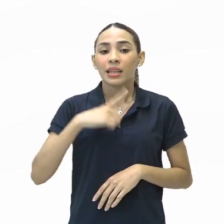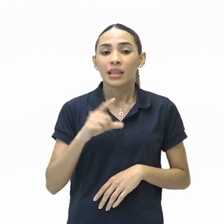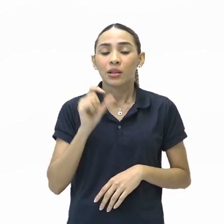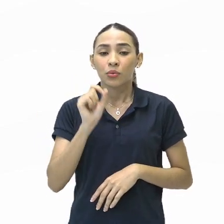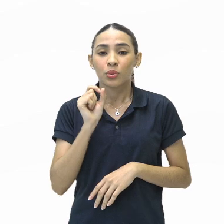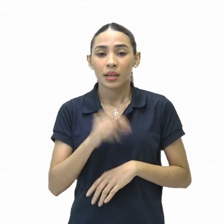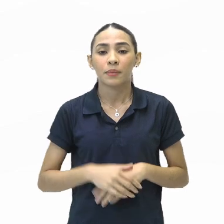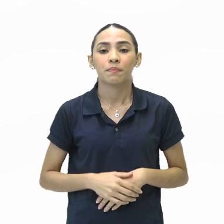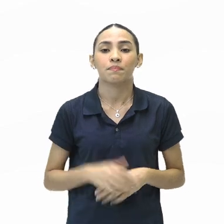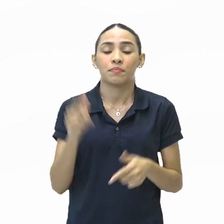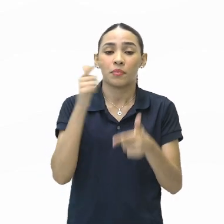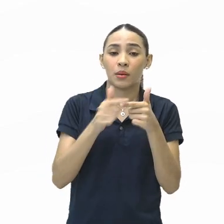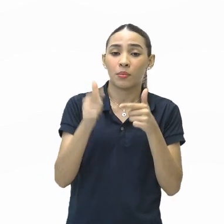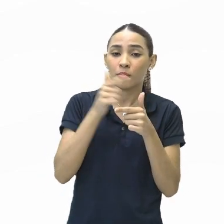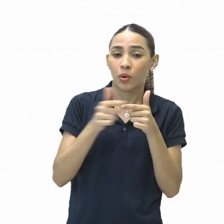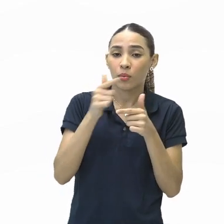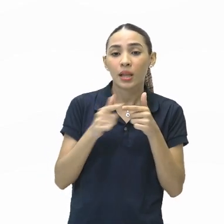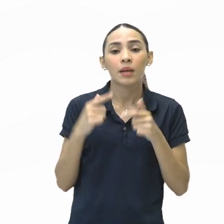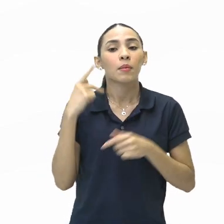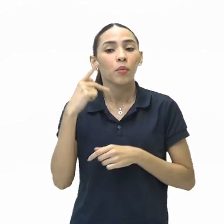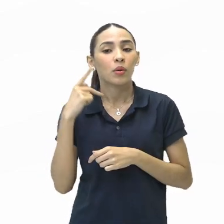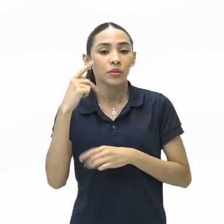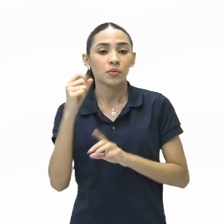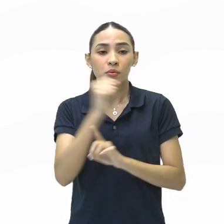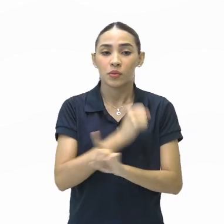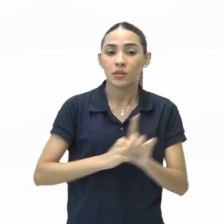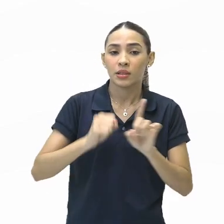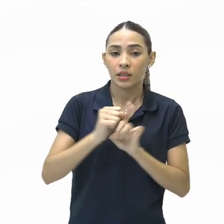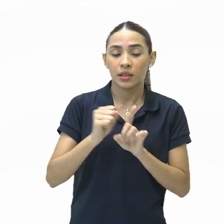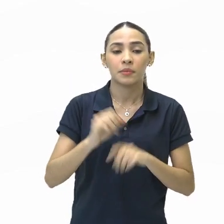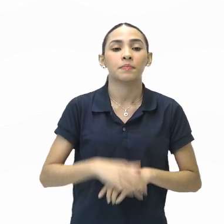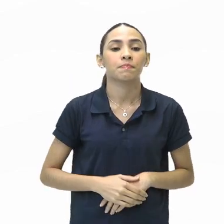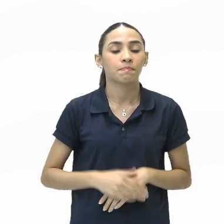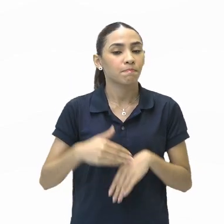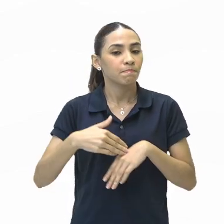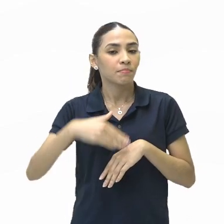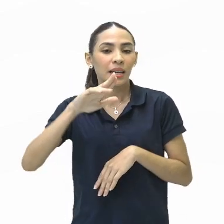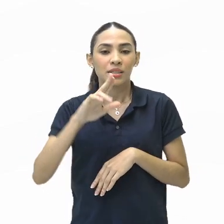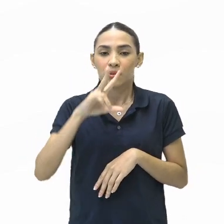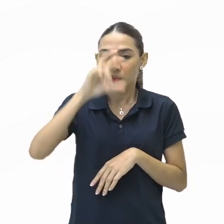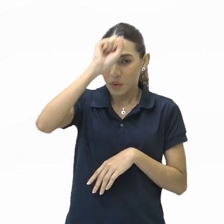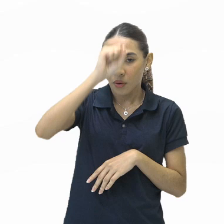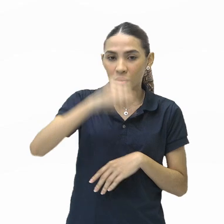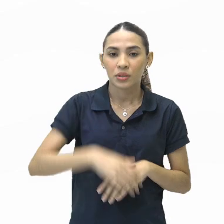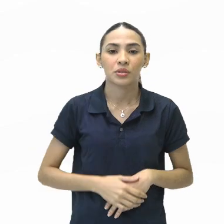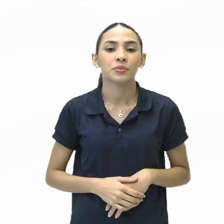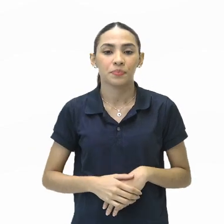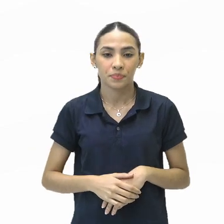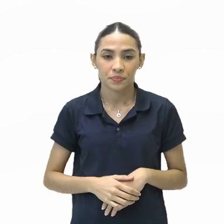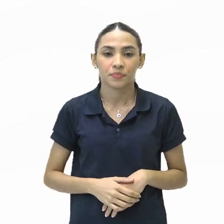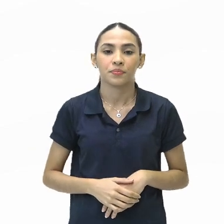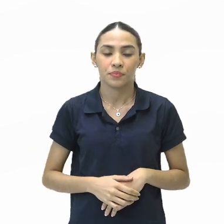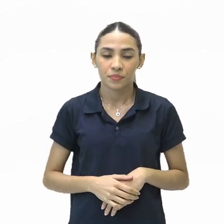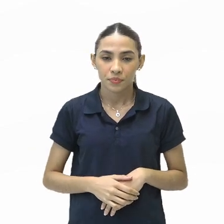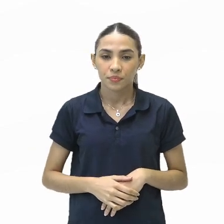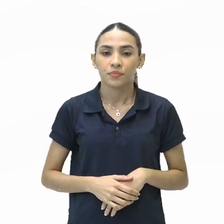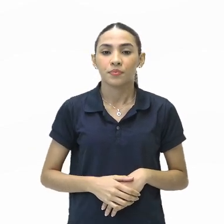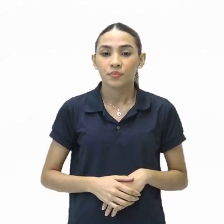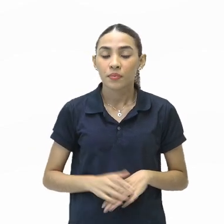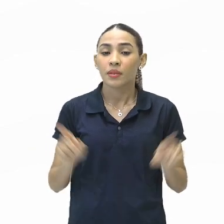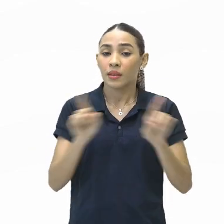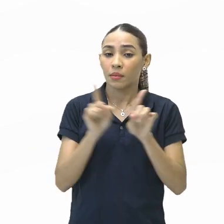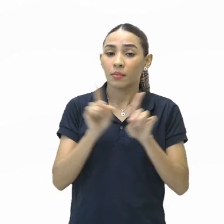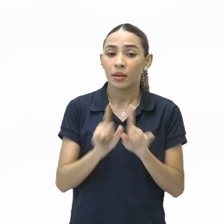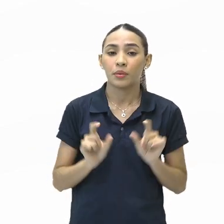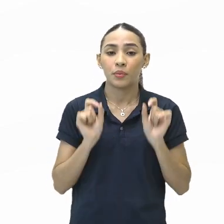o desencanto diante dos problemas políticos sociais são atualmente presentes,